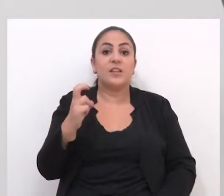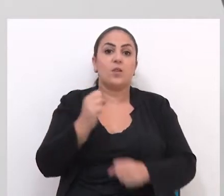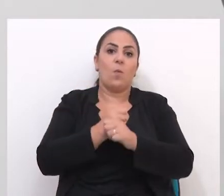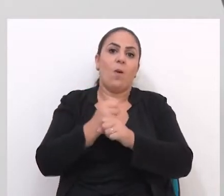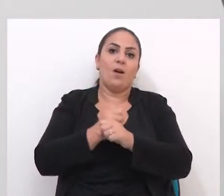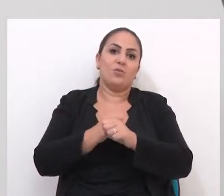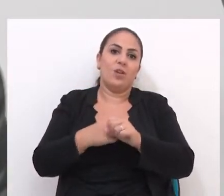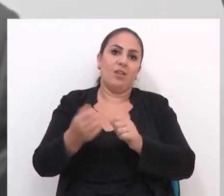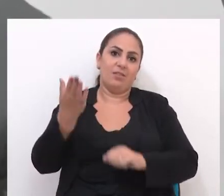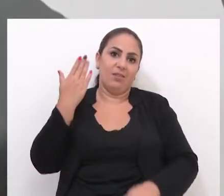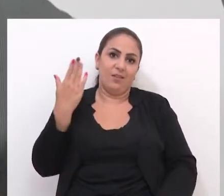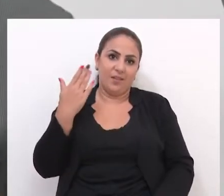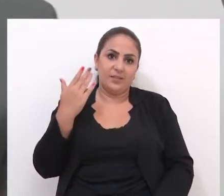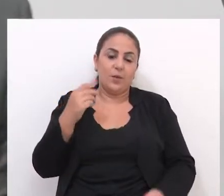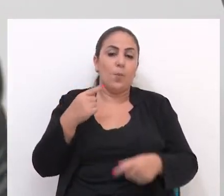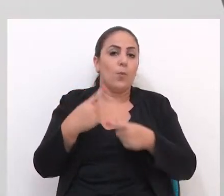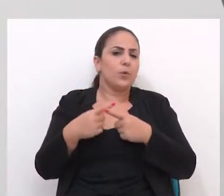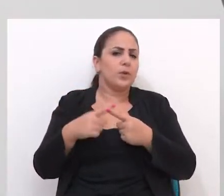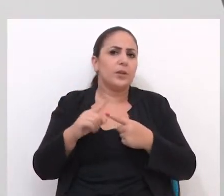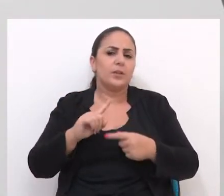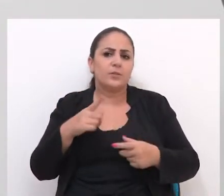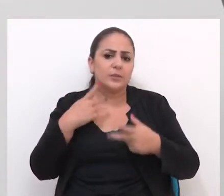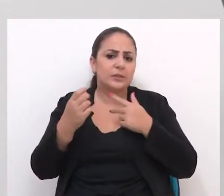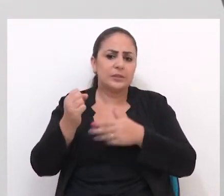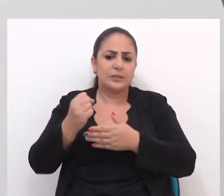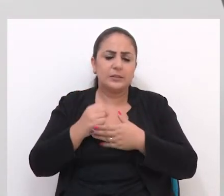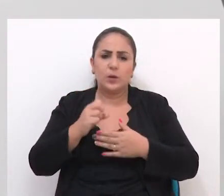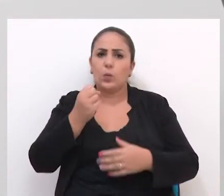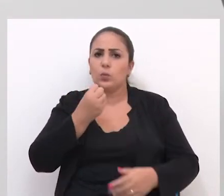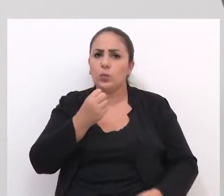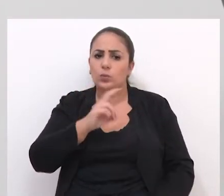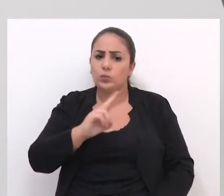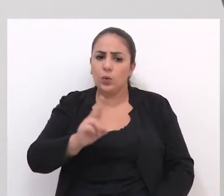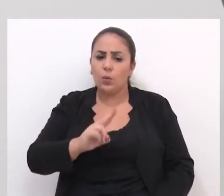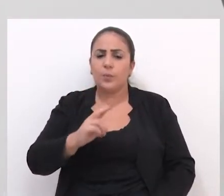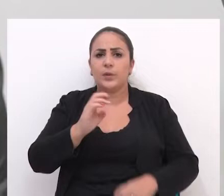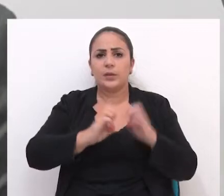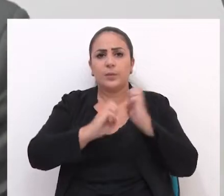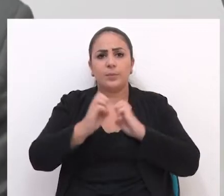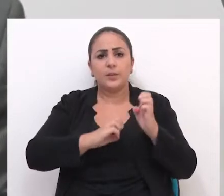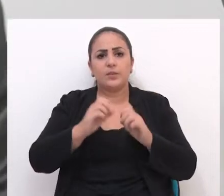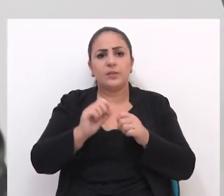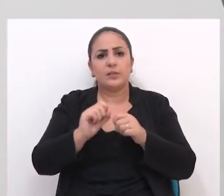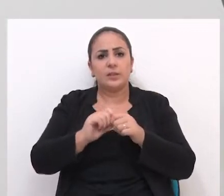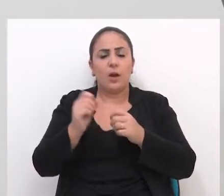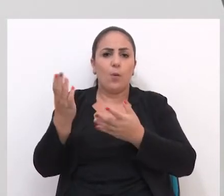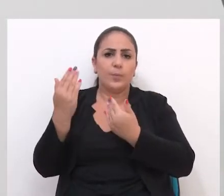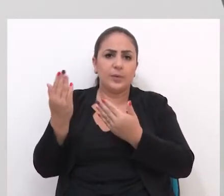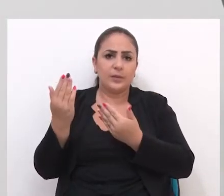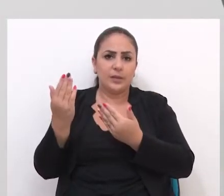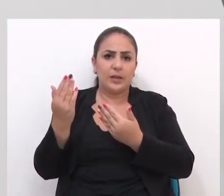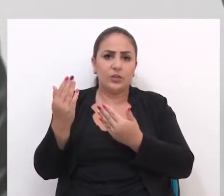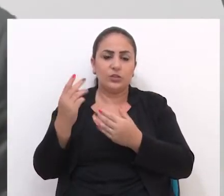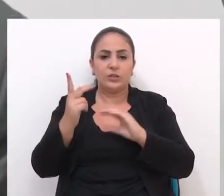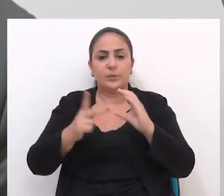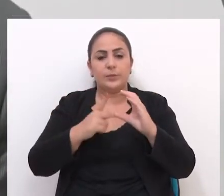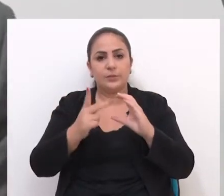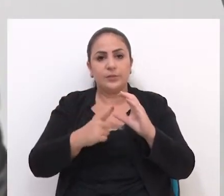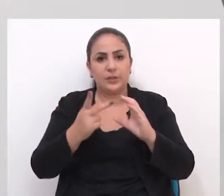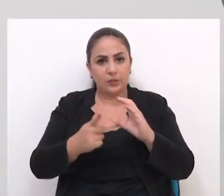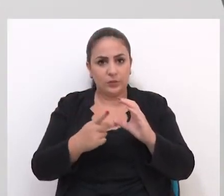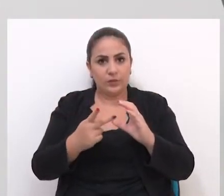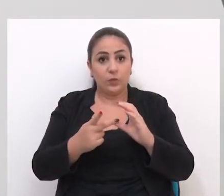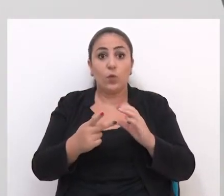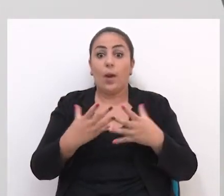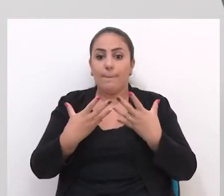dentro dessa data aí, a gente trazer o nome desta empresa para ser homenageada aqui na Câmara de Vereadores? Foi aprovado